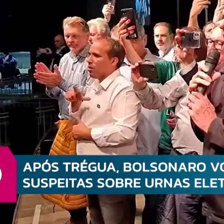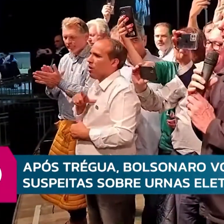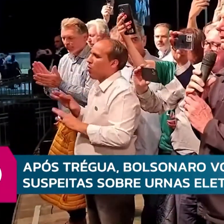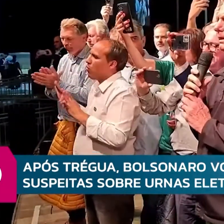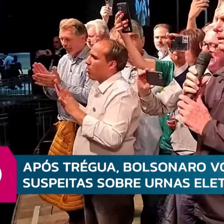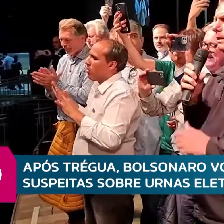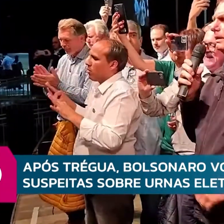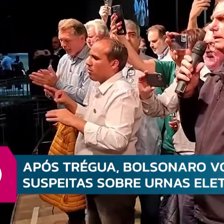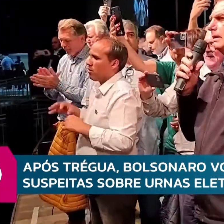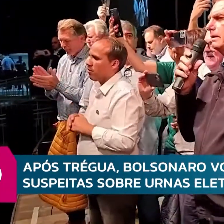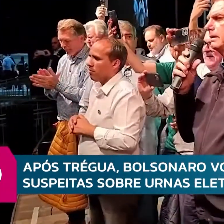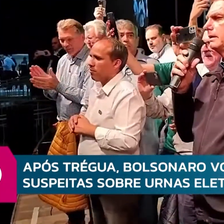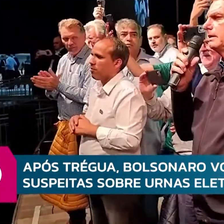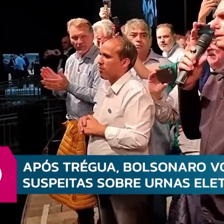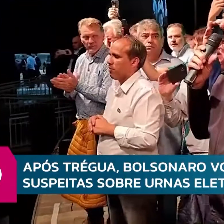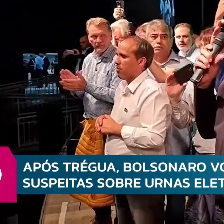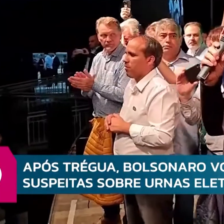certeza